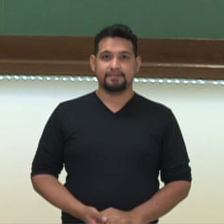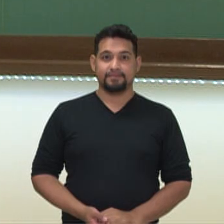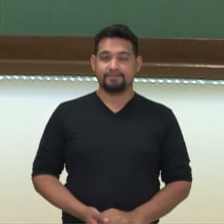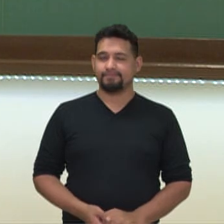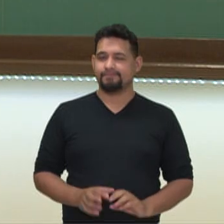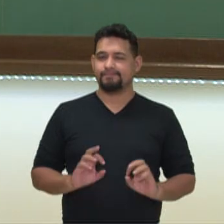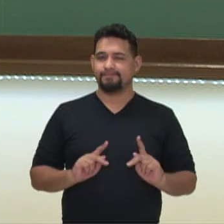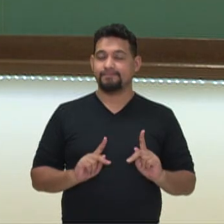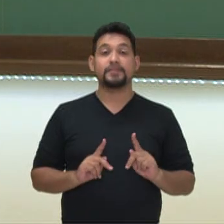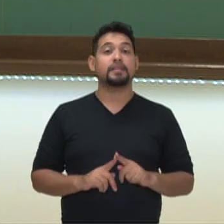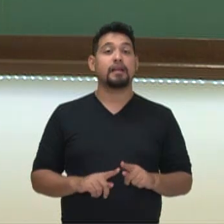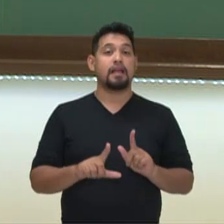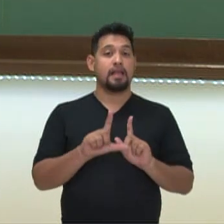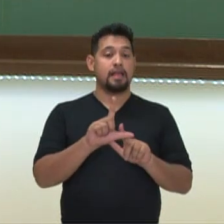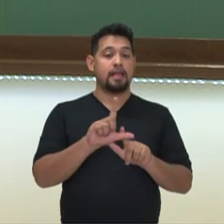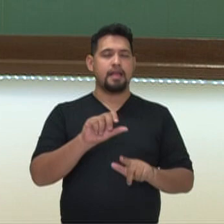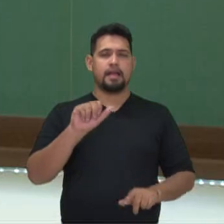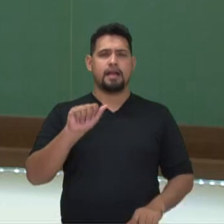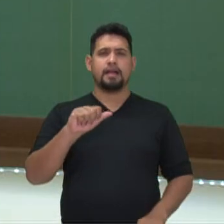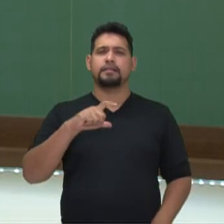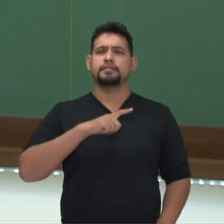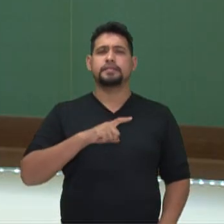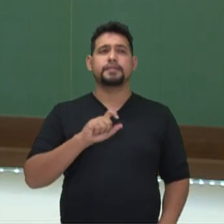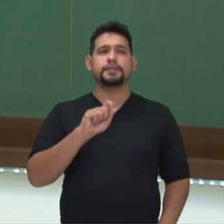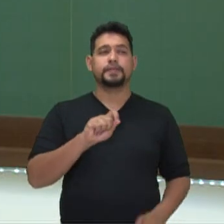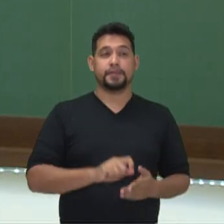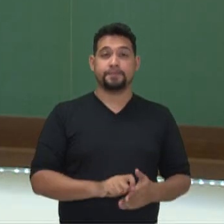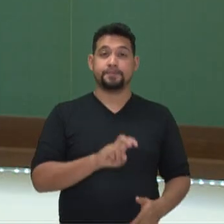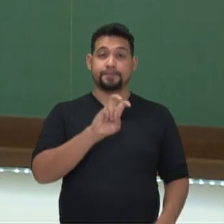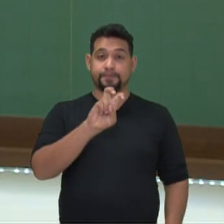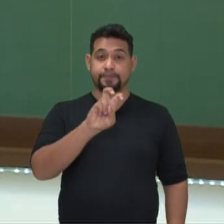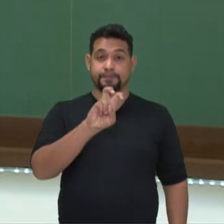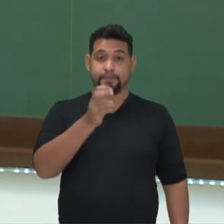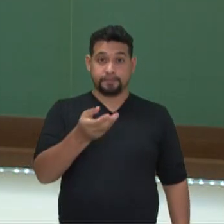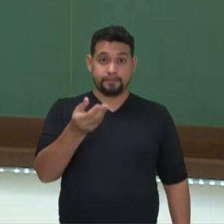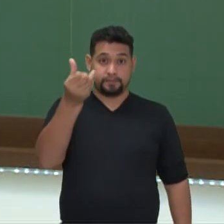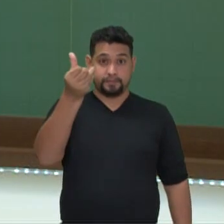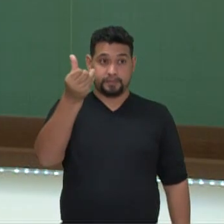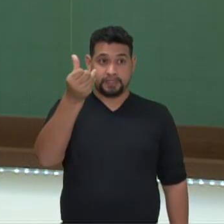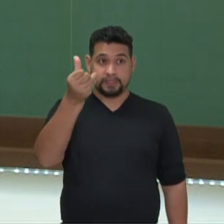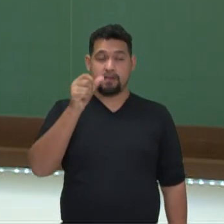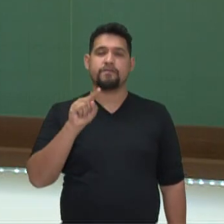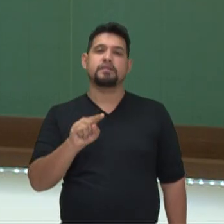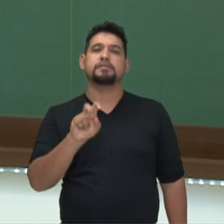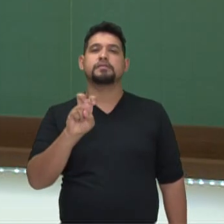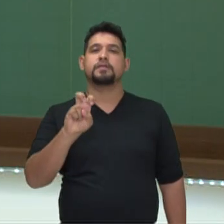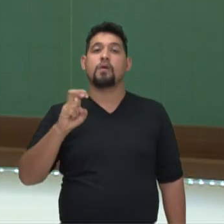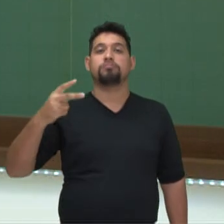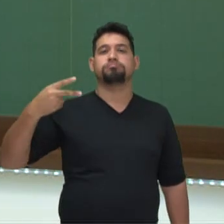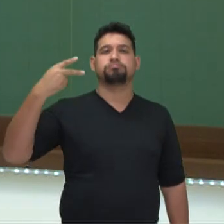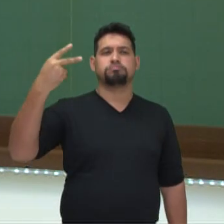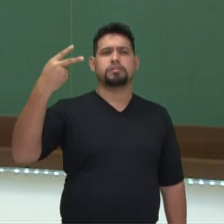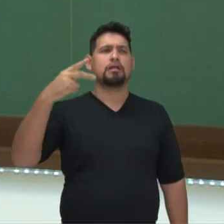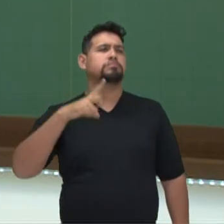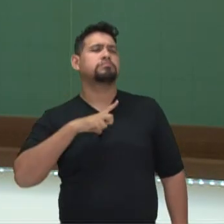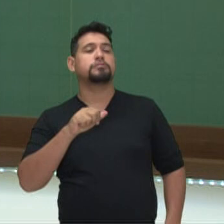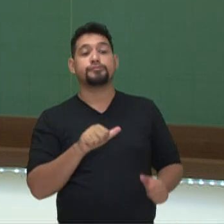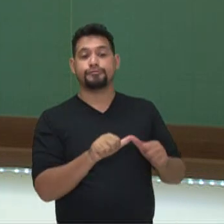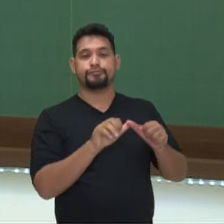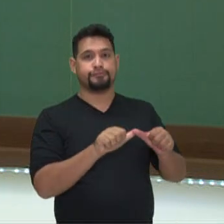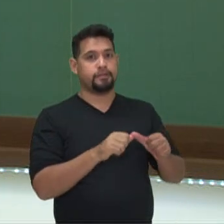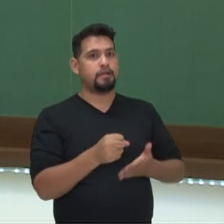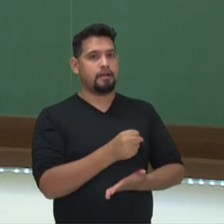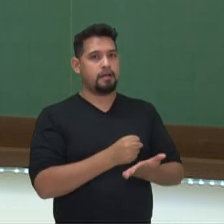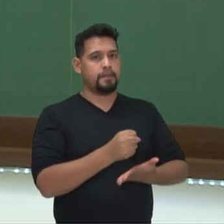Vamos lá? Na letra A, nós temos 5 elevado à sexta potência vezes 5 ao quadrado. Então, eu mantenho a